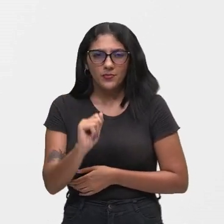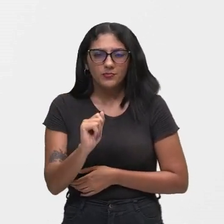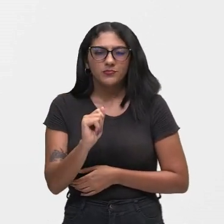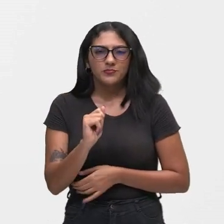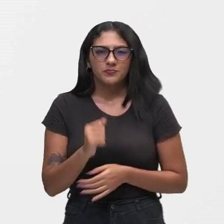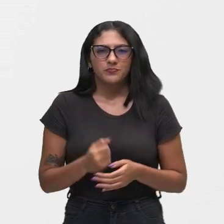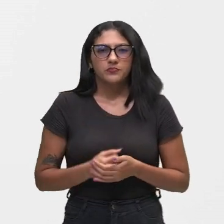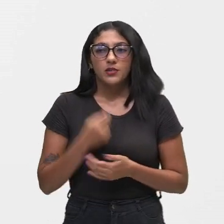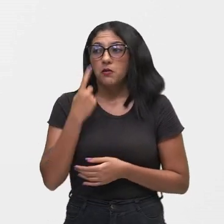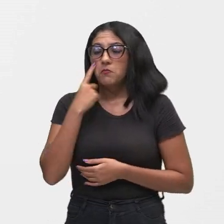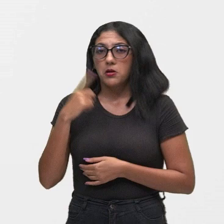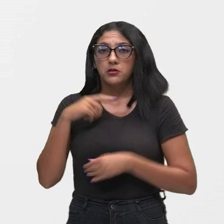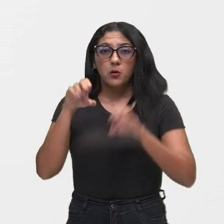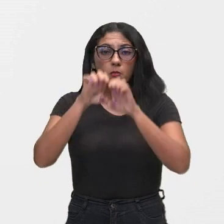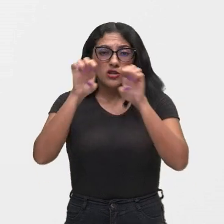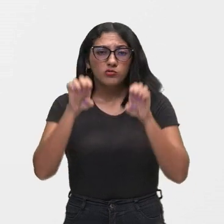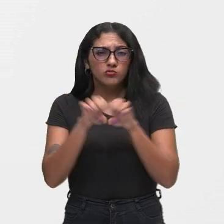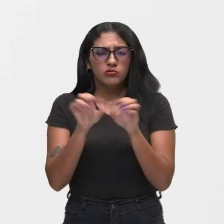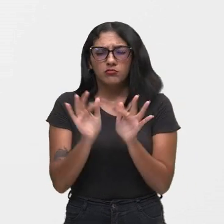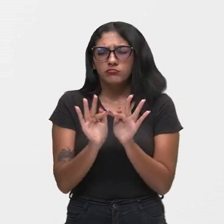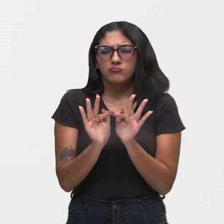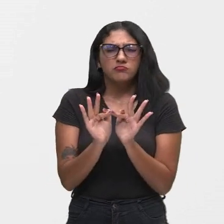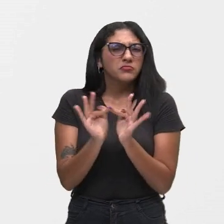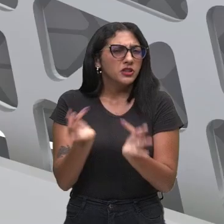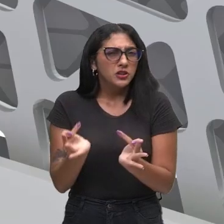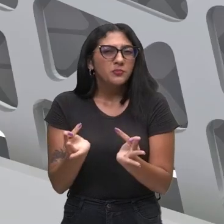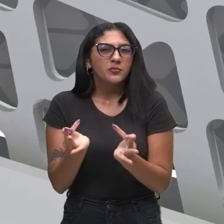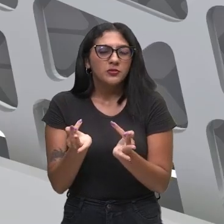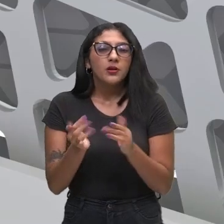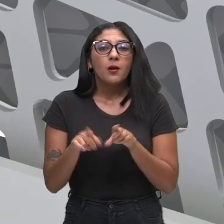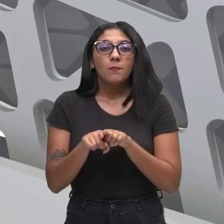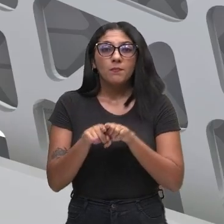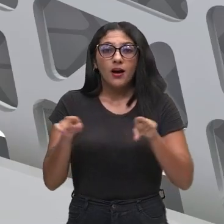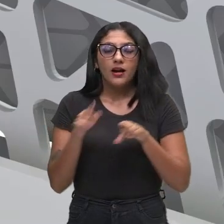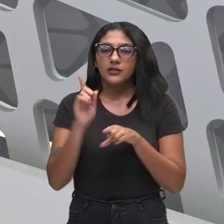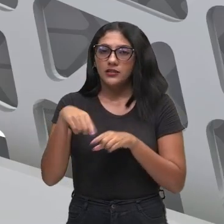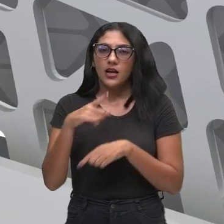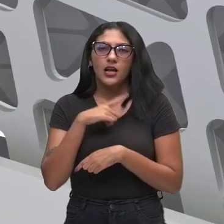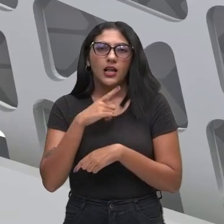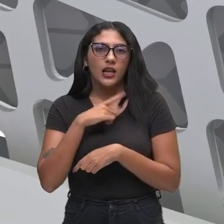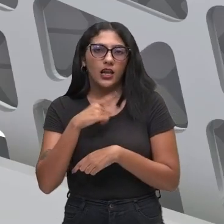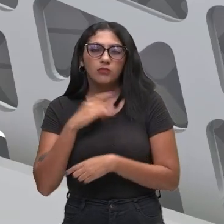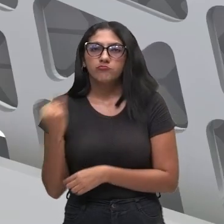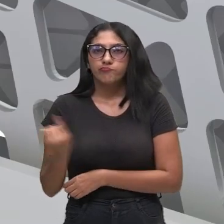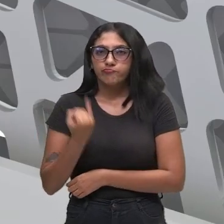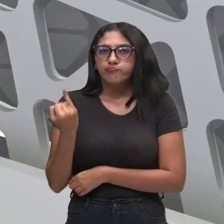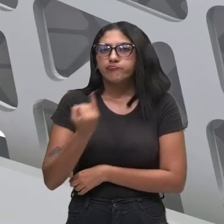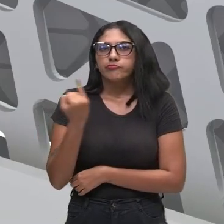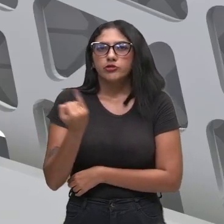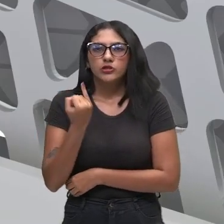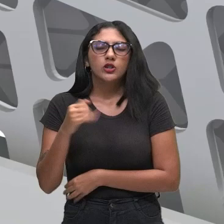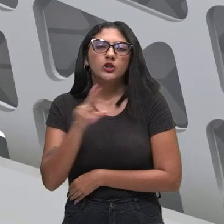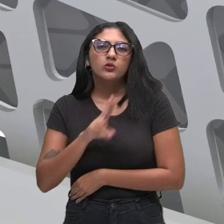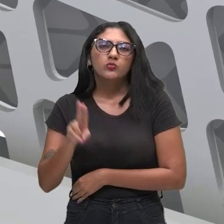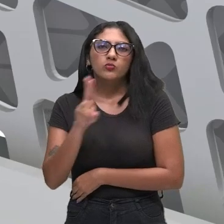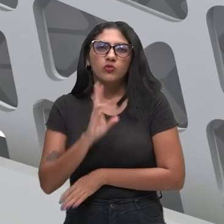vendo aí uma estrutura simples, né, mas que tinha grandes princípios,